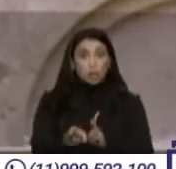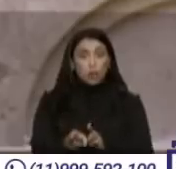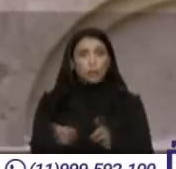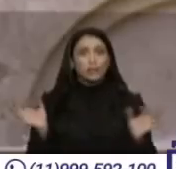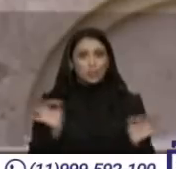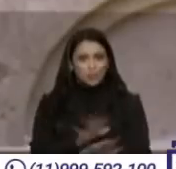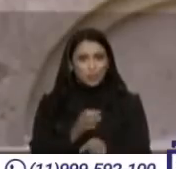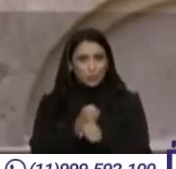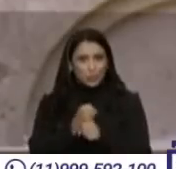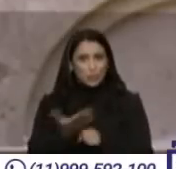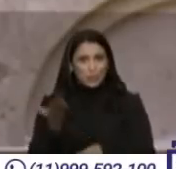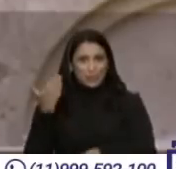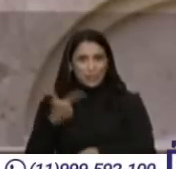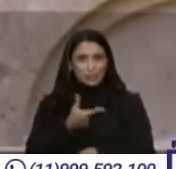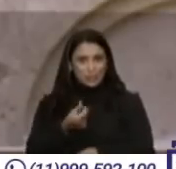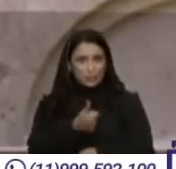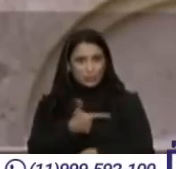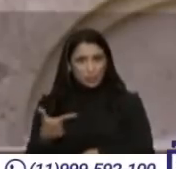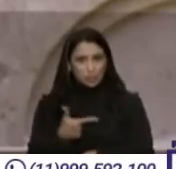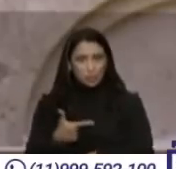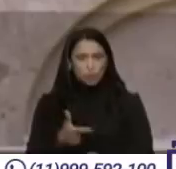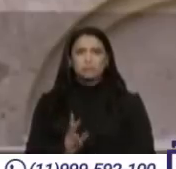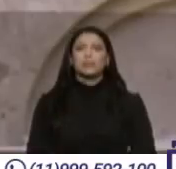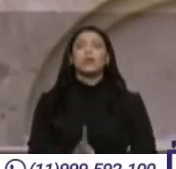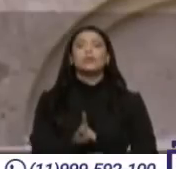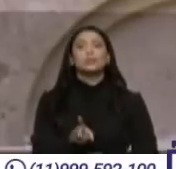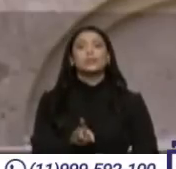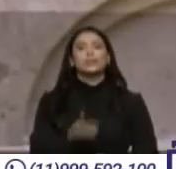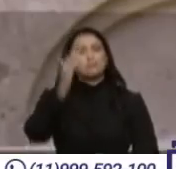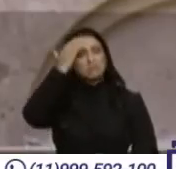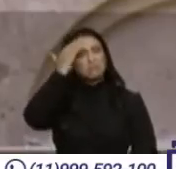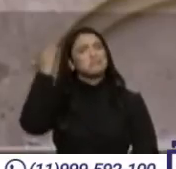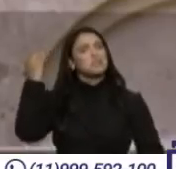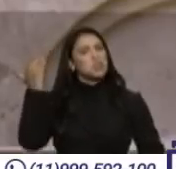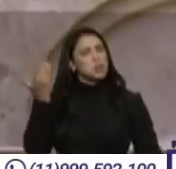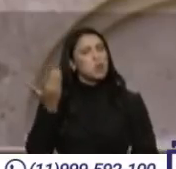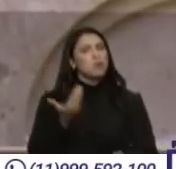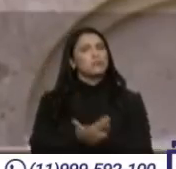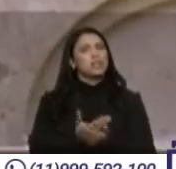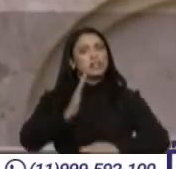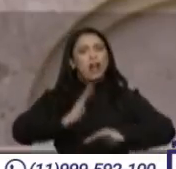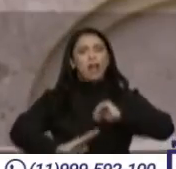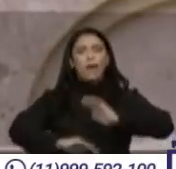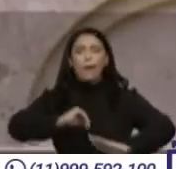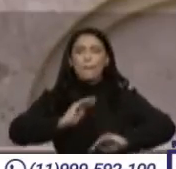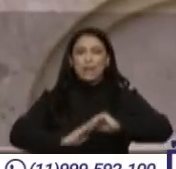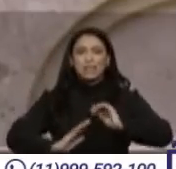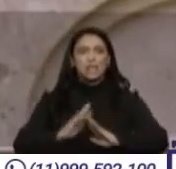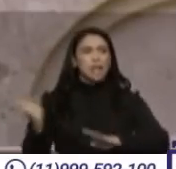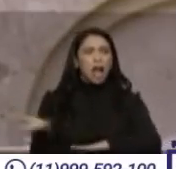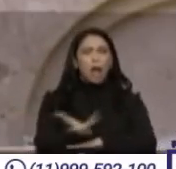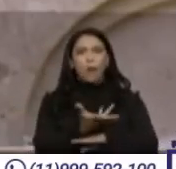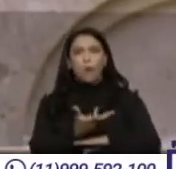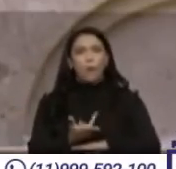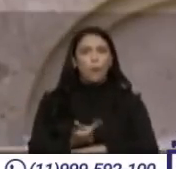de 2022, reitero minha confiança na competência, na